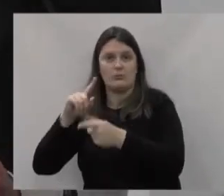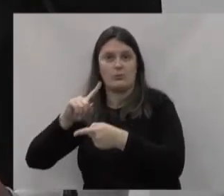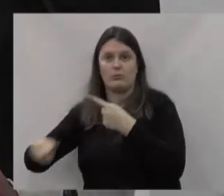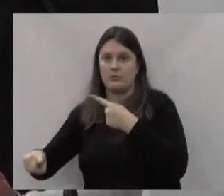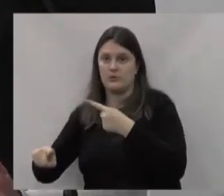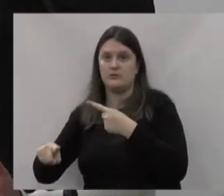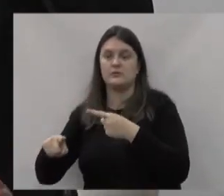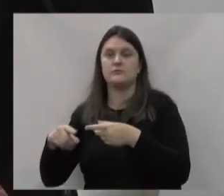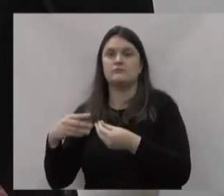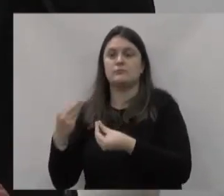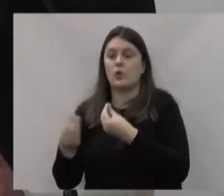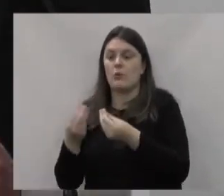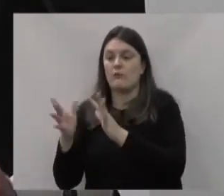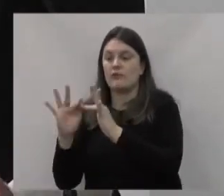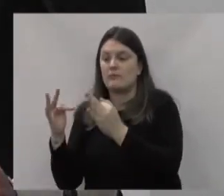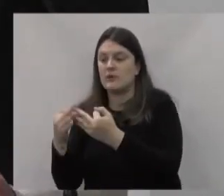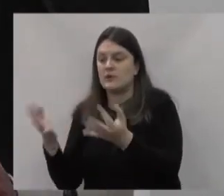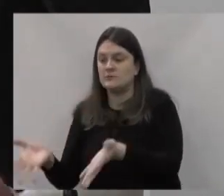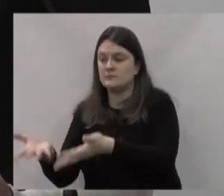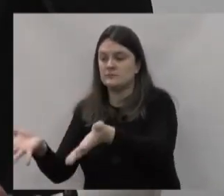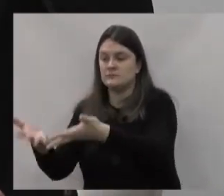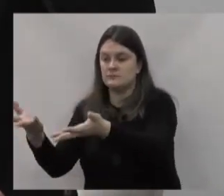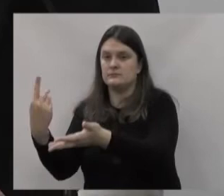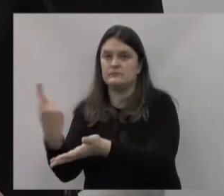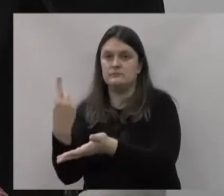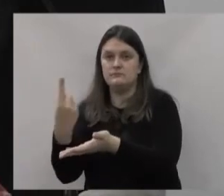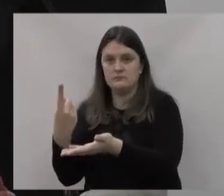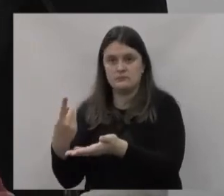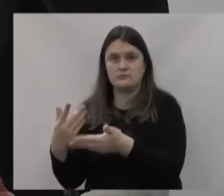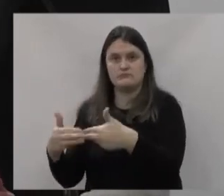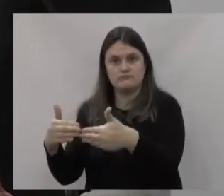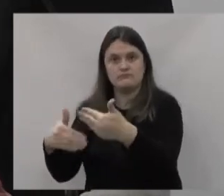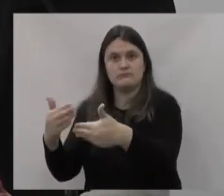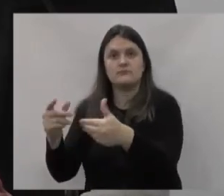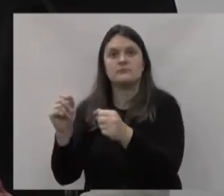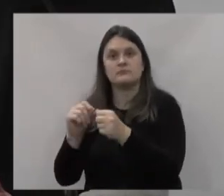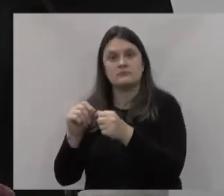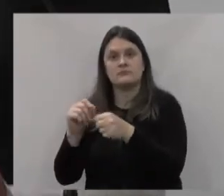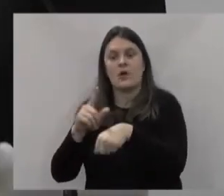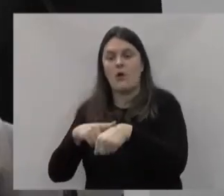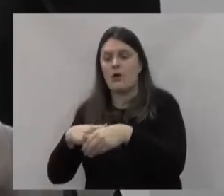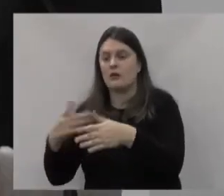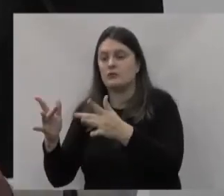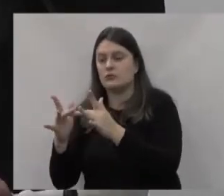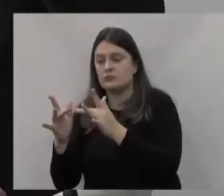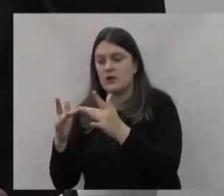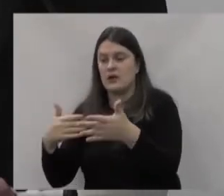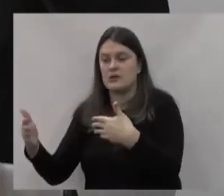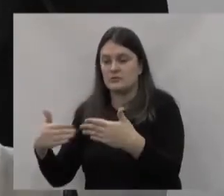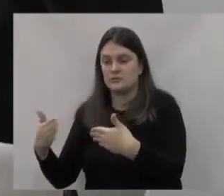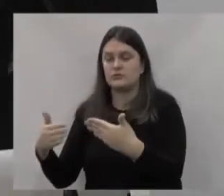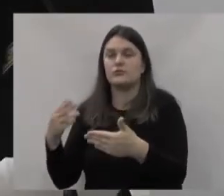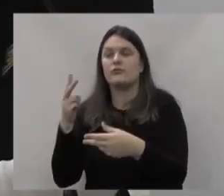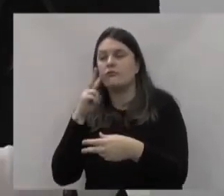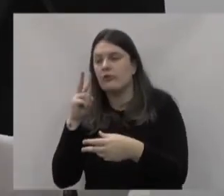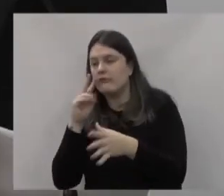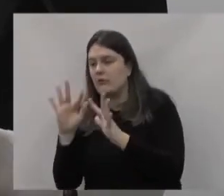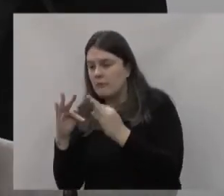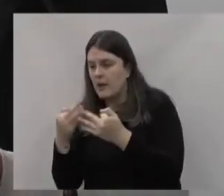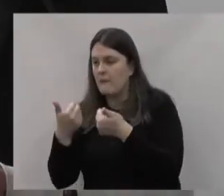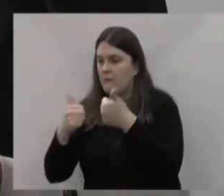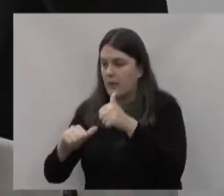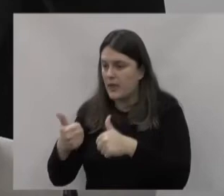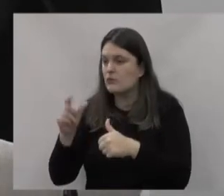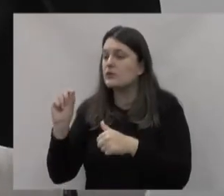dar essas condições para que essa família consiga caminhar. Então, faz o pronto atendimento pela rede de proteção, para ver como está a família, o